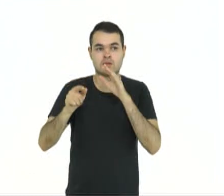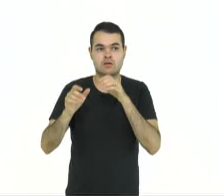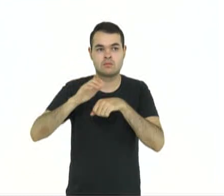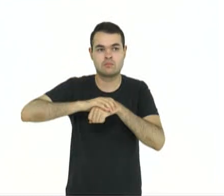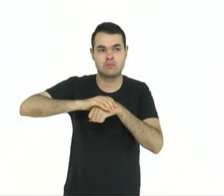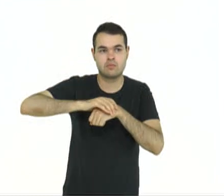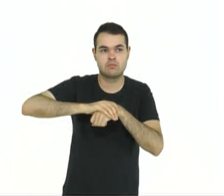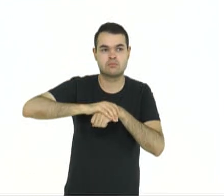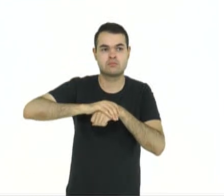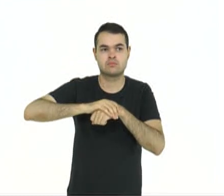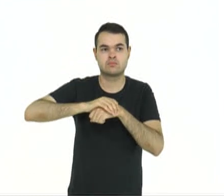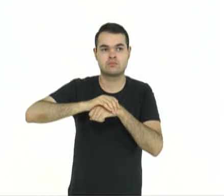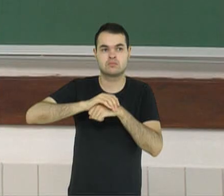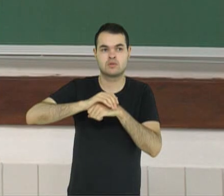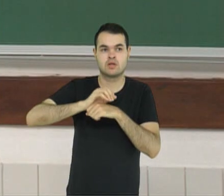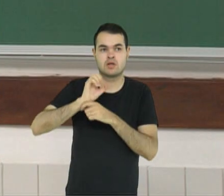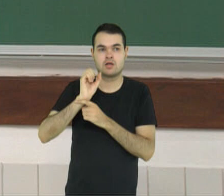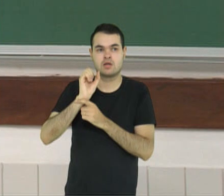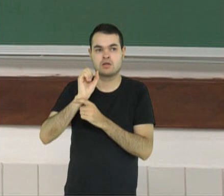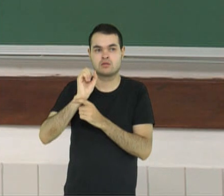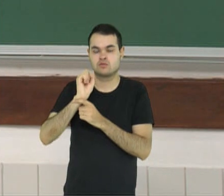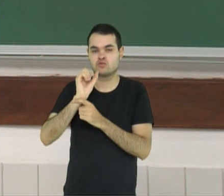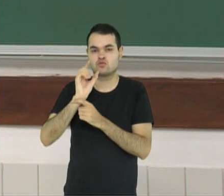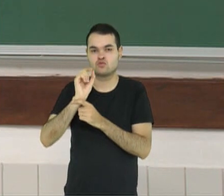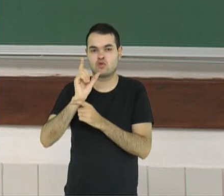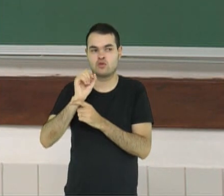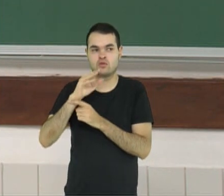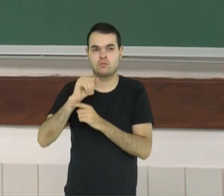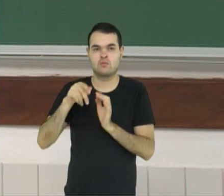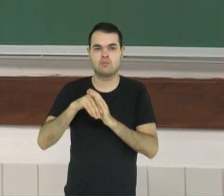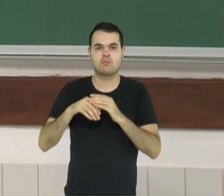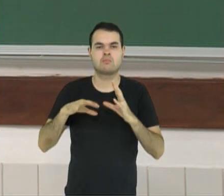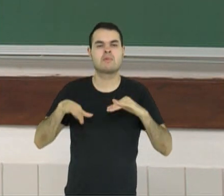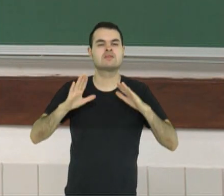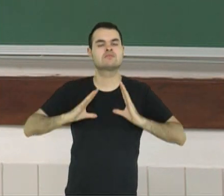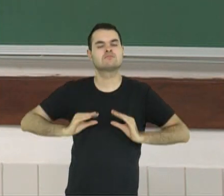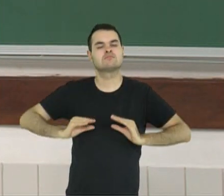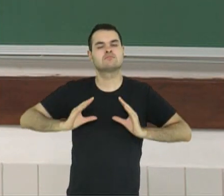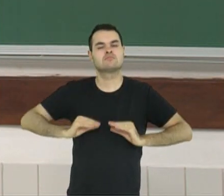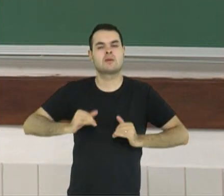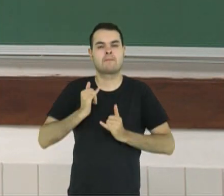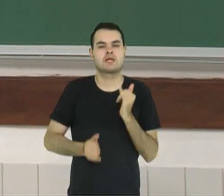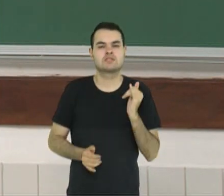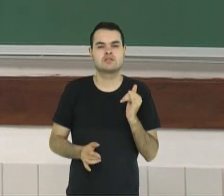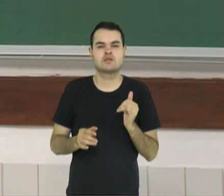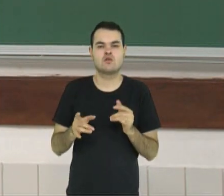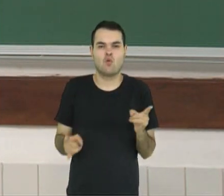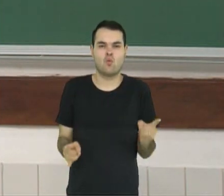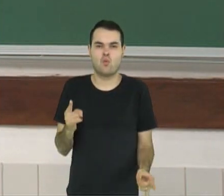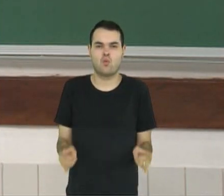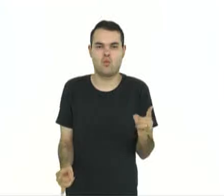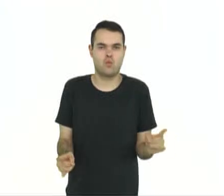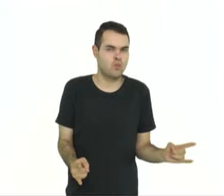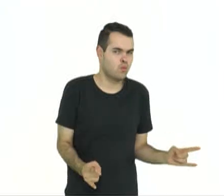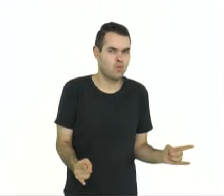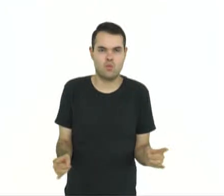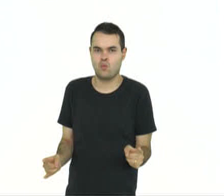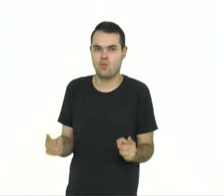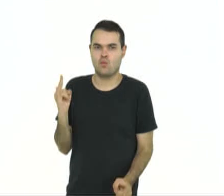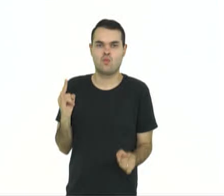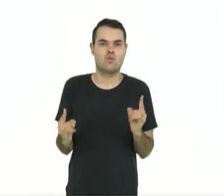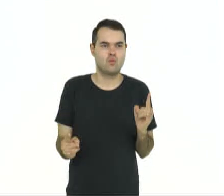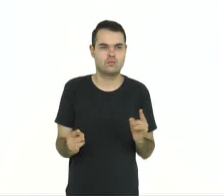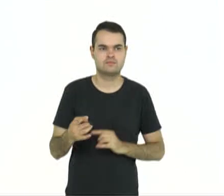em 1970, ele já é o contrário. Ele é uma contração e um relaxamento. A pessoa dança que nem um robô. Muito interessante. E o